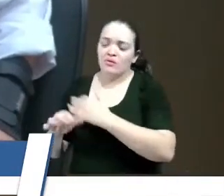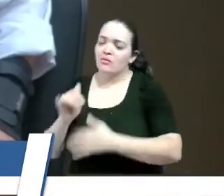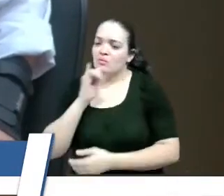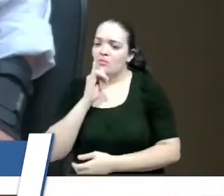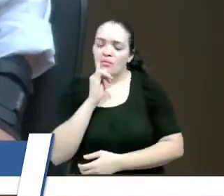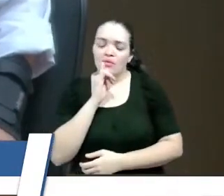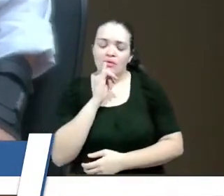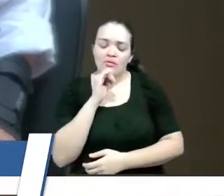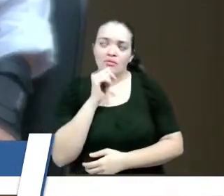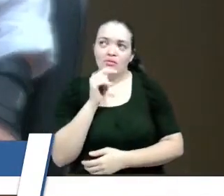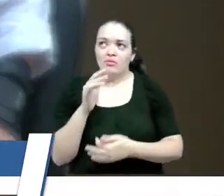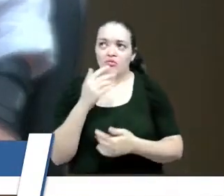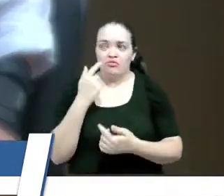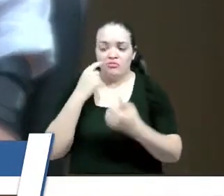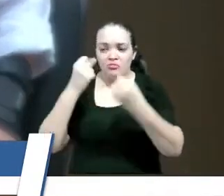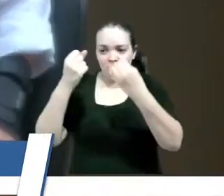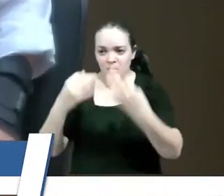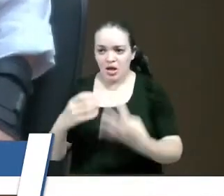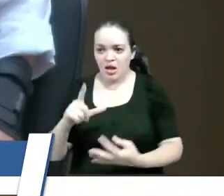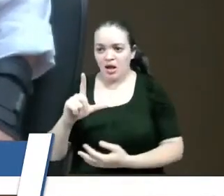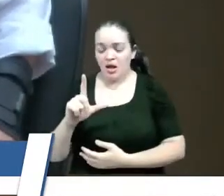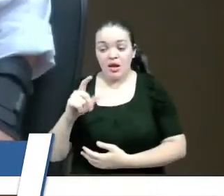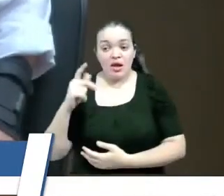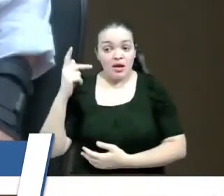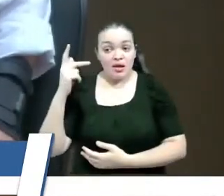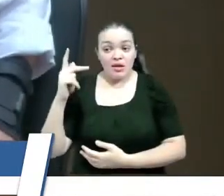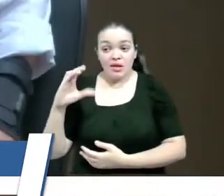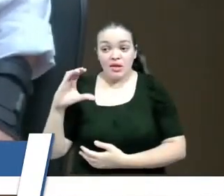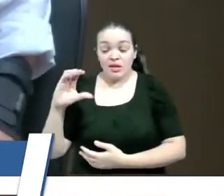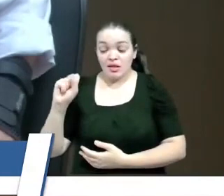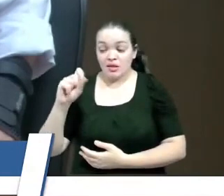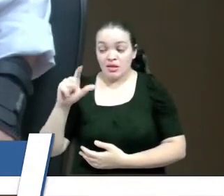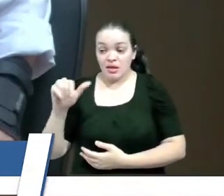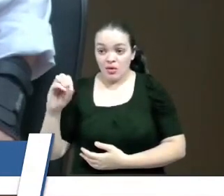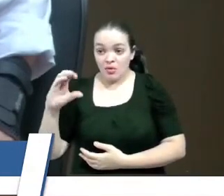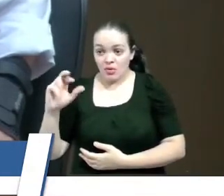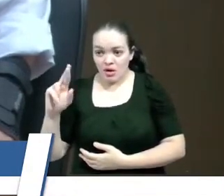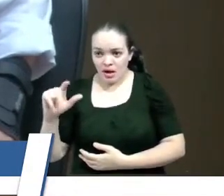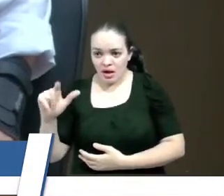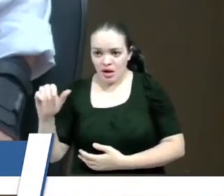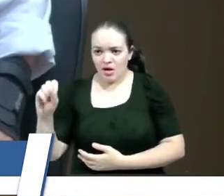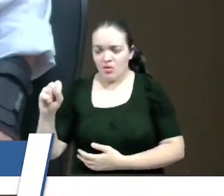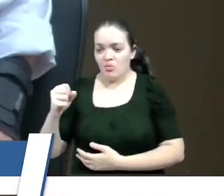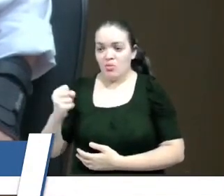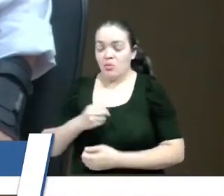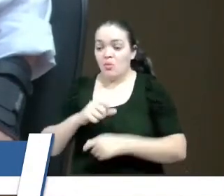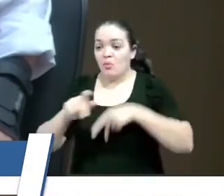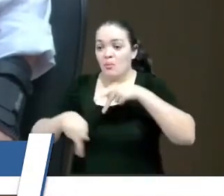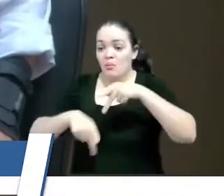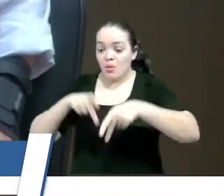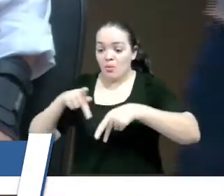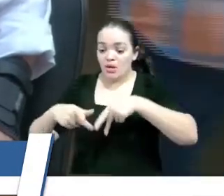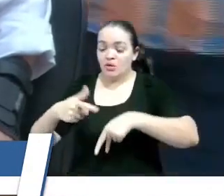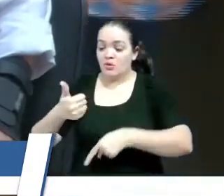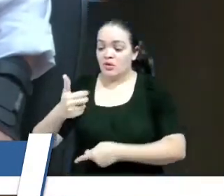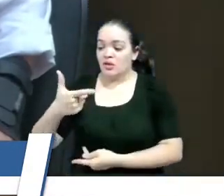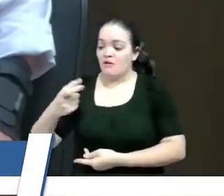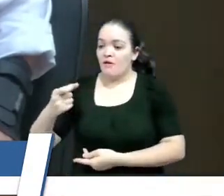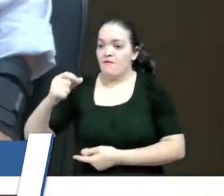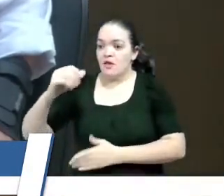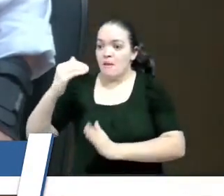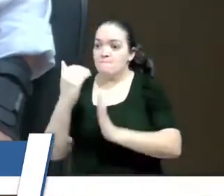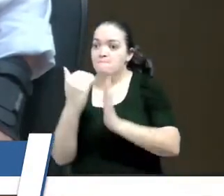aqui, Araraquara e São Carlos, que são cidades que têm entre 100 e 120 mil habitantes a menos que a cidade de